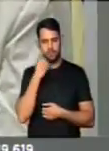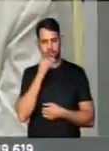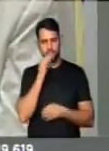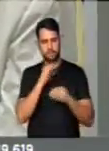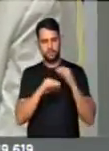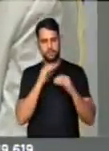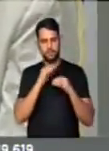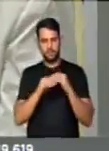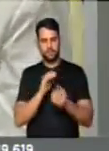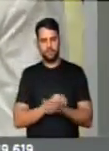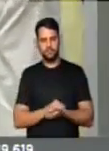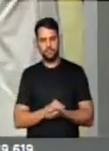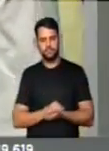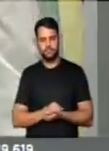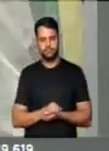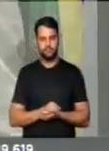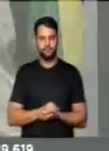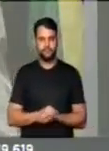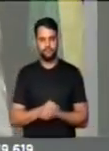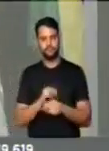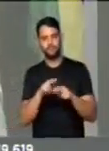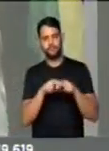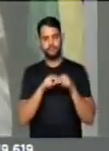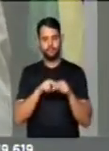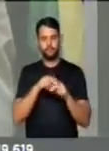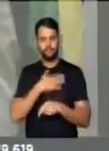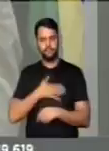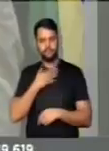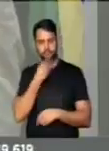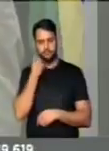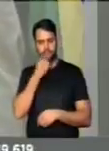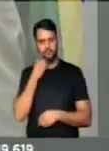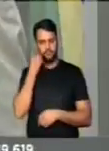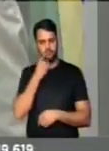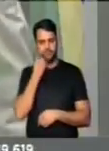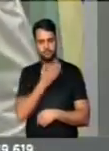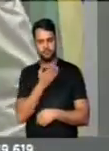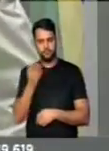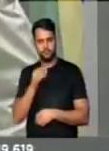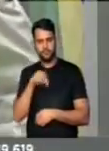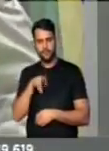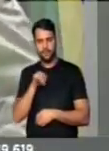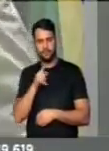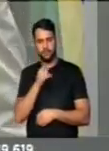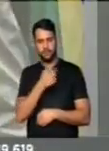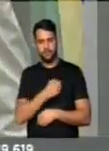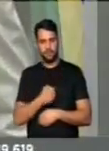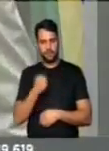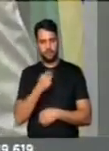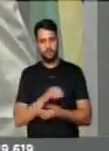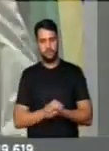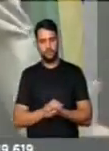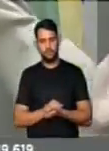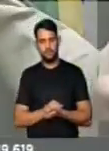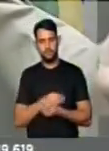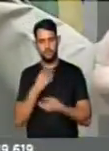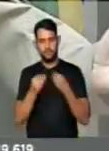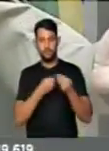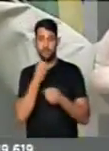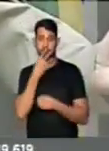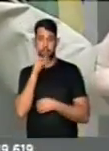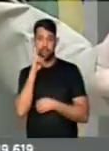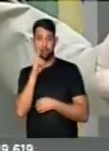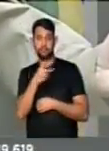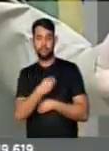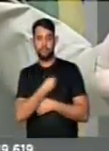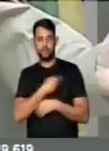breves comunicações. Obrigado. Portanto, minha cara deputada Maria do Rosário, como é bom lhe ver